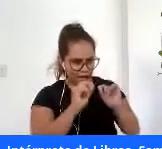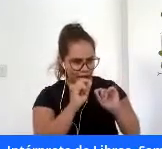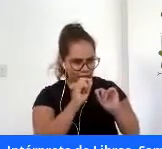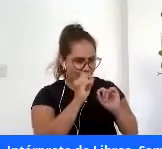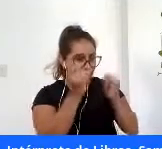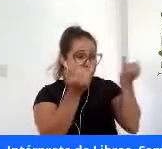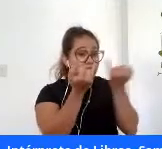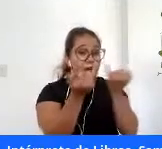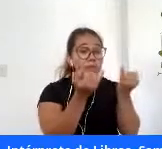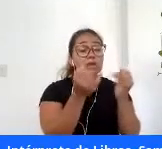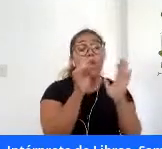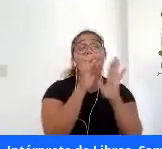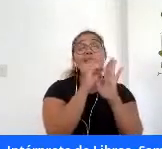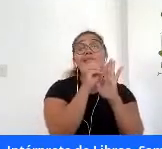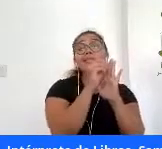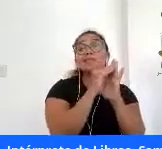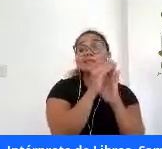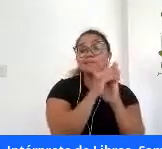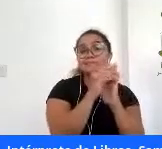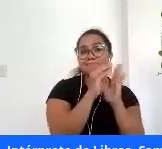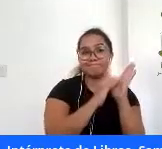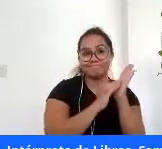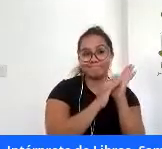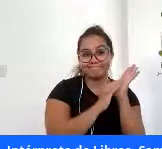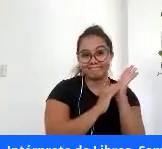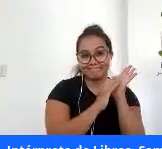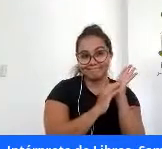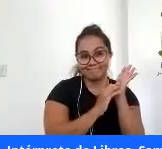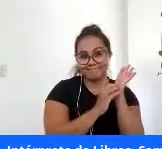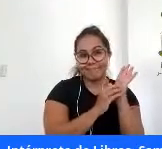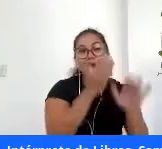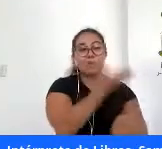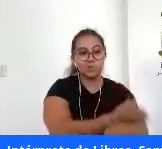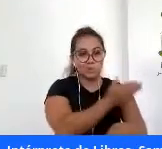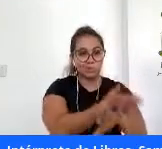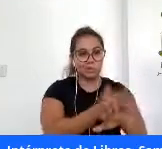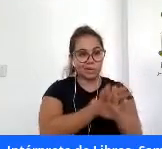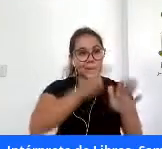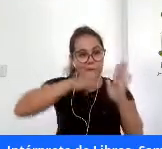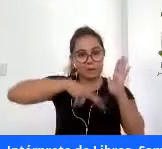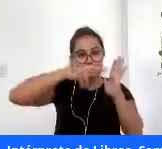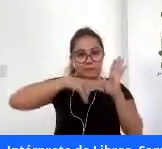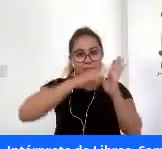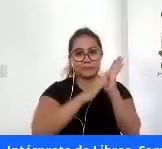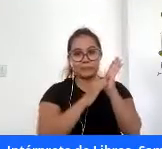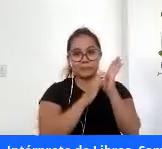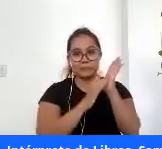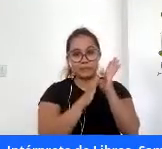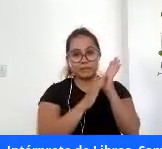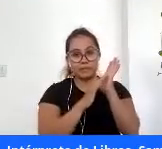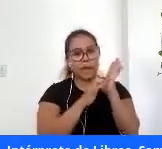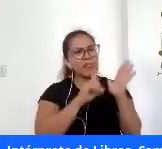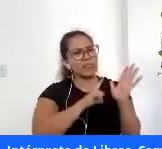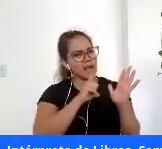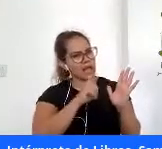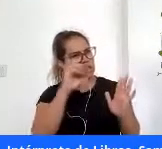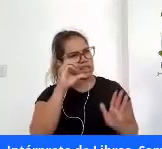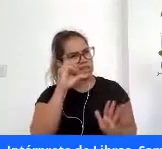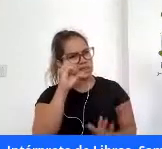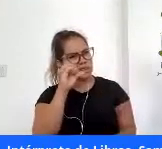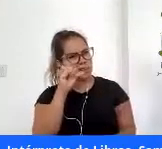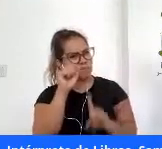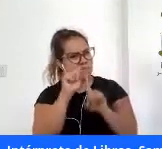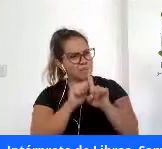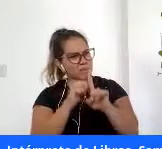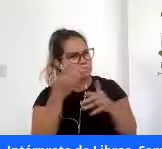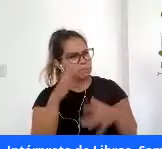informações da ponta dos dedos, do tato. Isso no treinamento da leitura de braille, pelo menos acredito que 9 meses após o início do treinamento